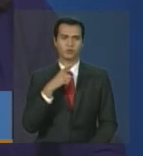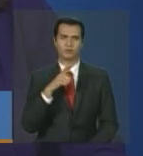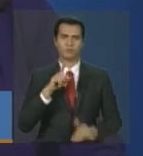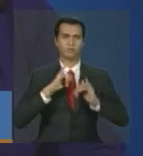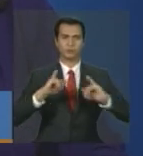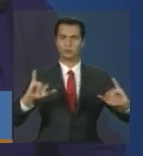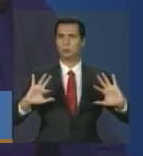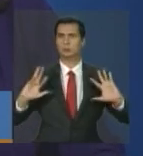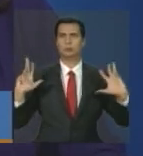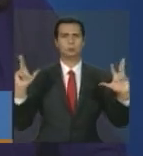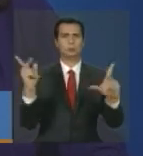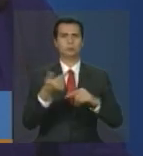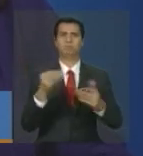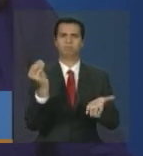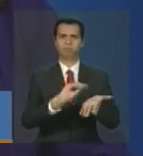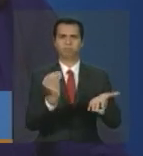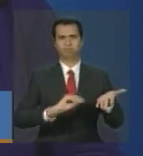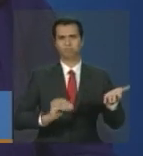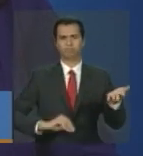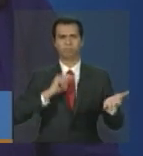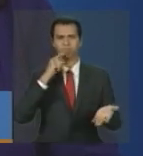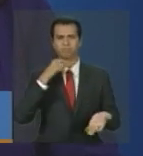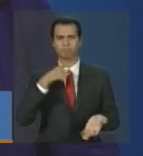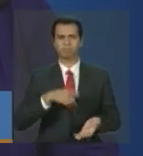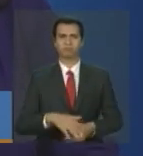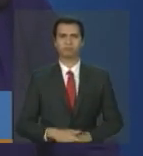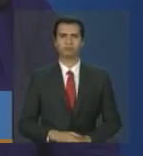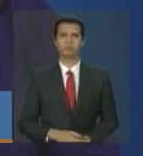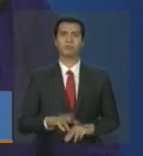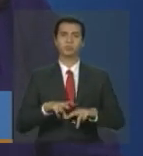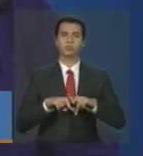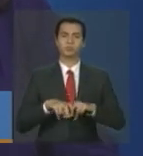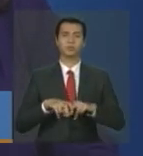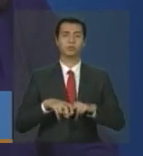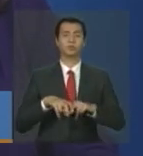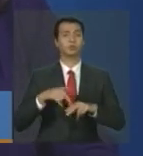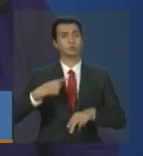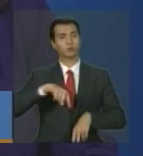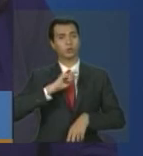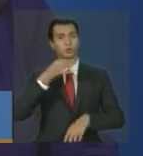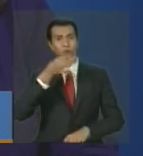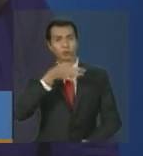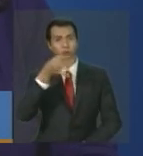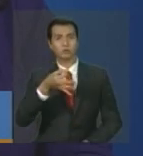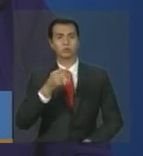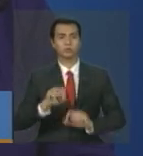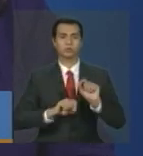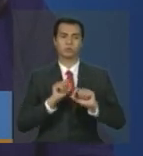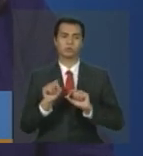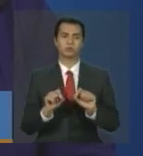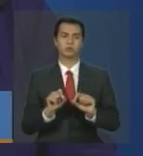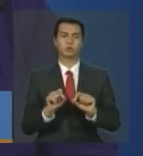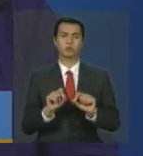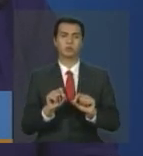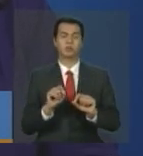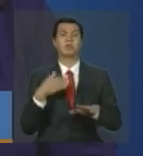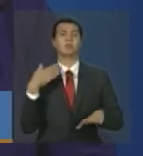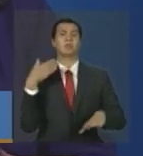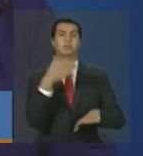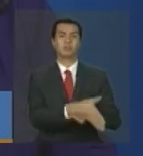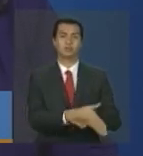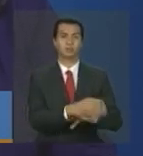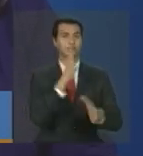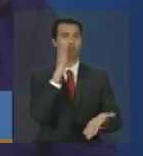de posse de todas as informações por isso a gente indica que não entre direto no